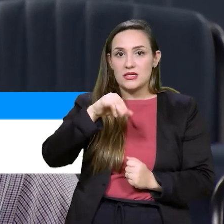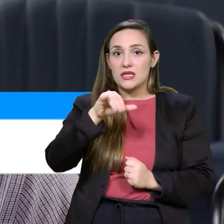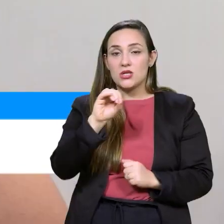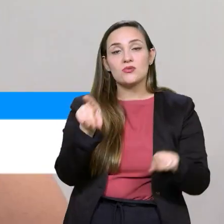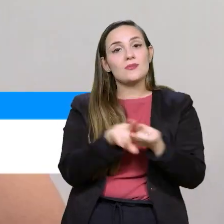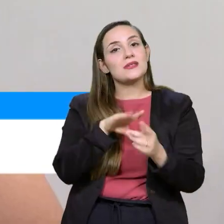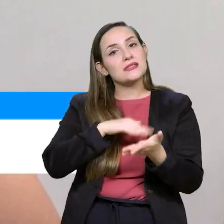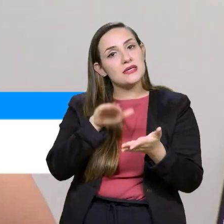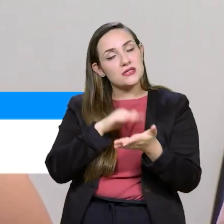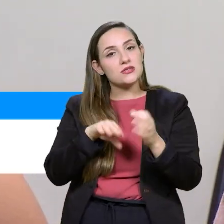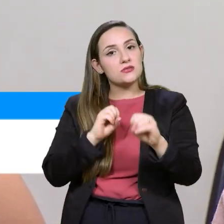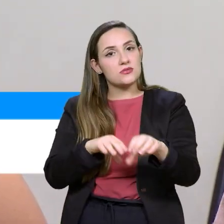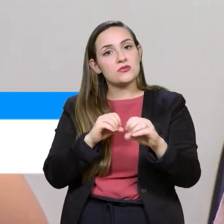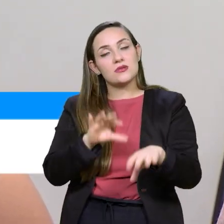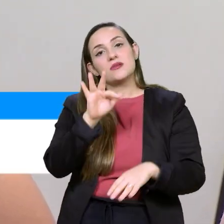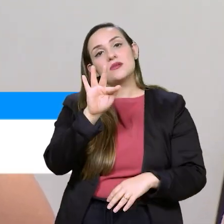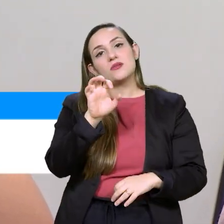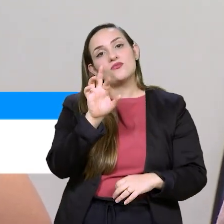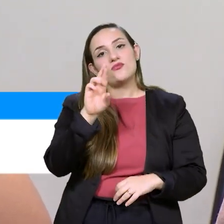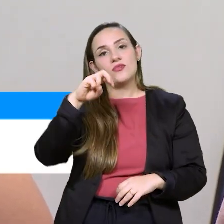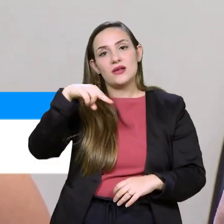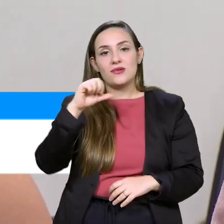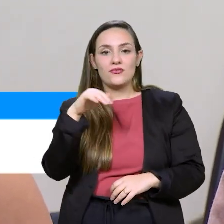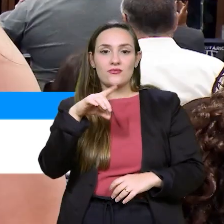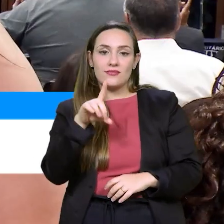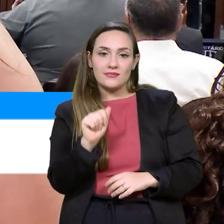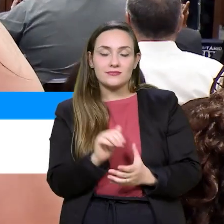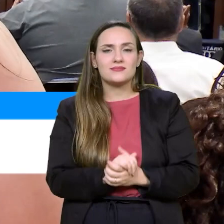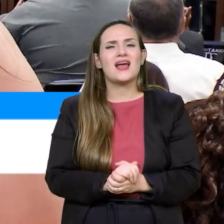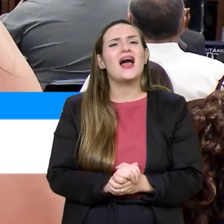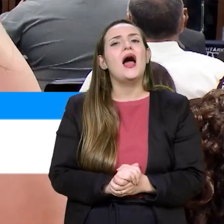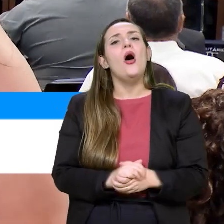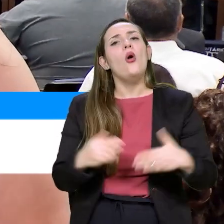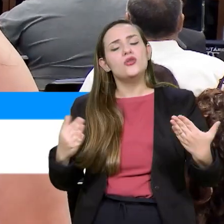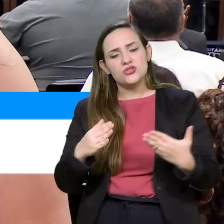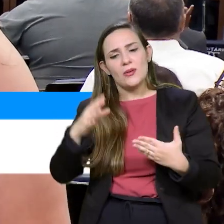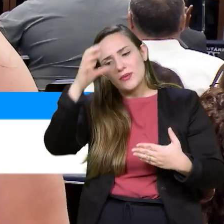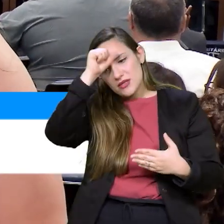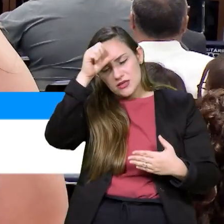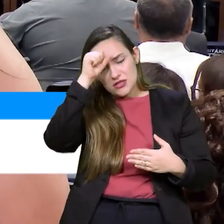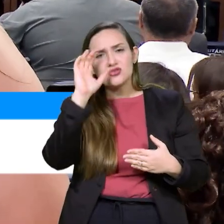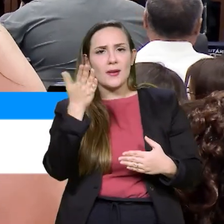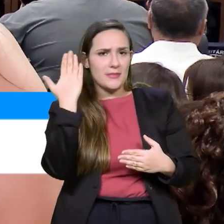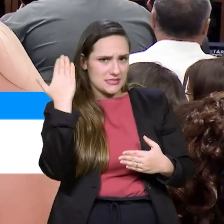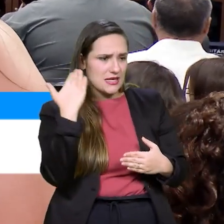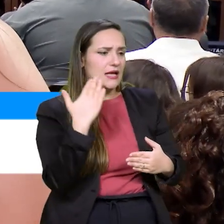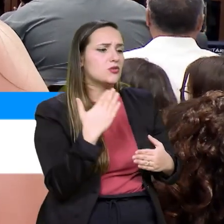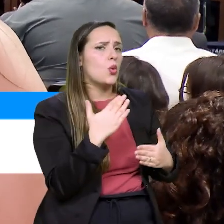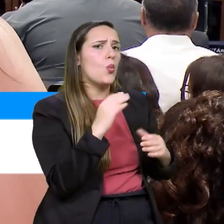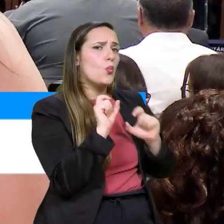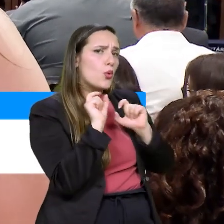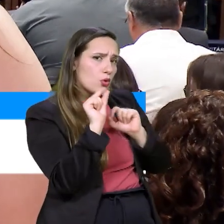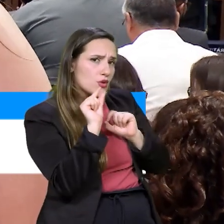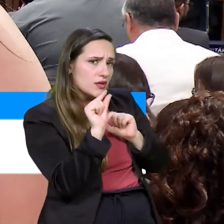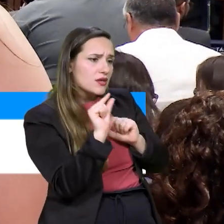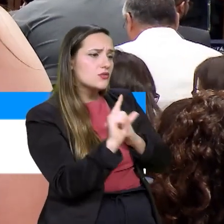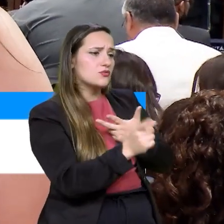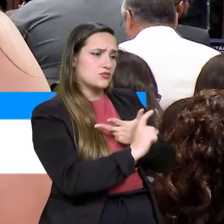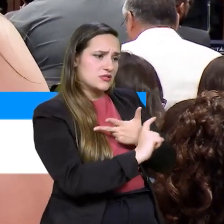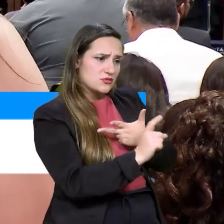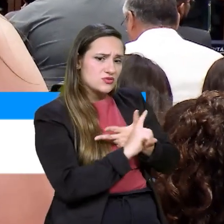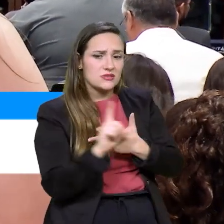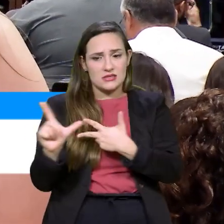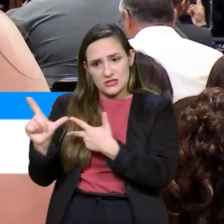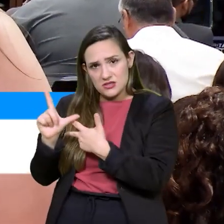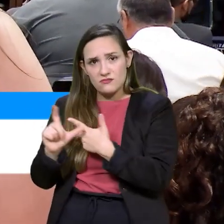Roça Silva e da secretária de Educação, Fernanda Scarlatti. Eles aprenderam um pouquinho do que é o legislativo, o que é o executivo,